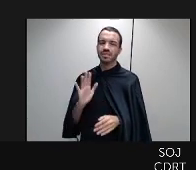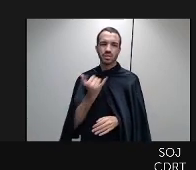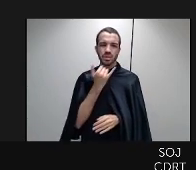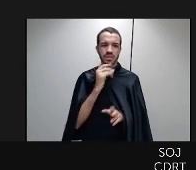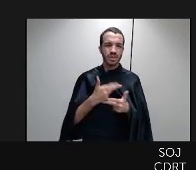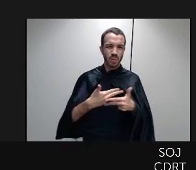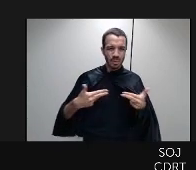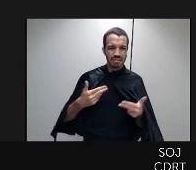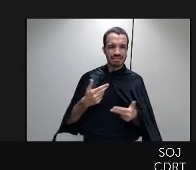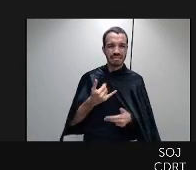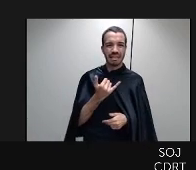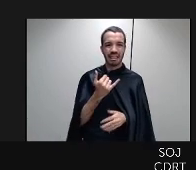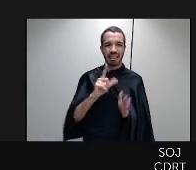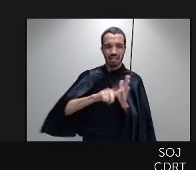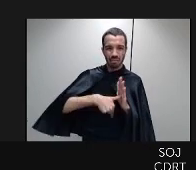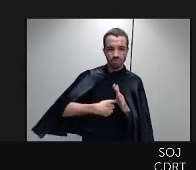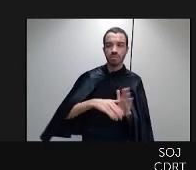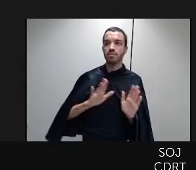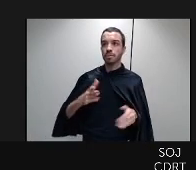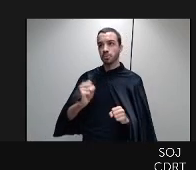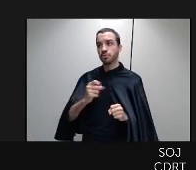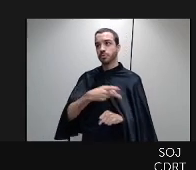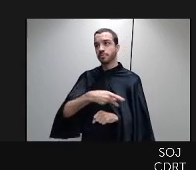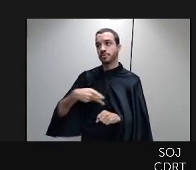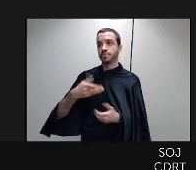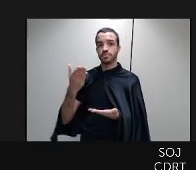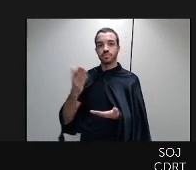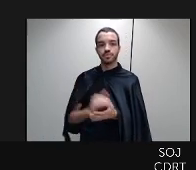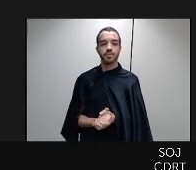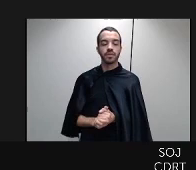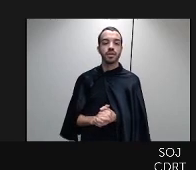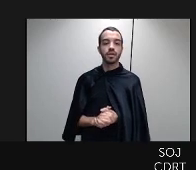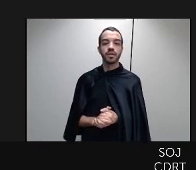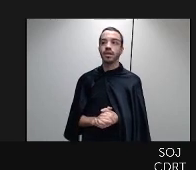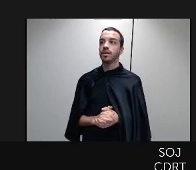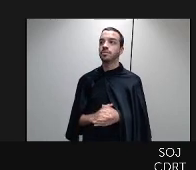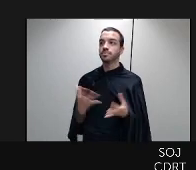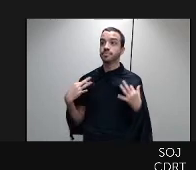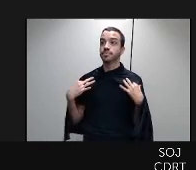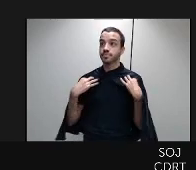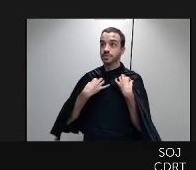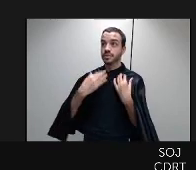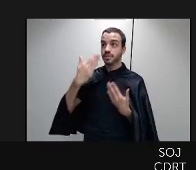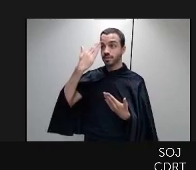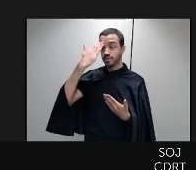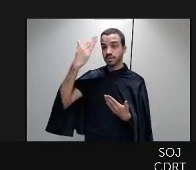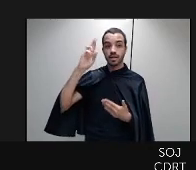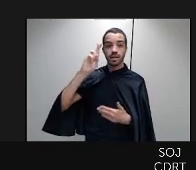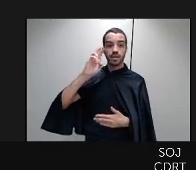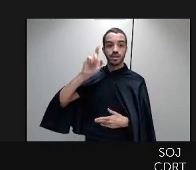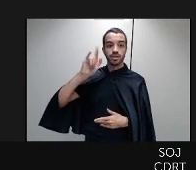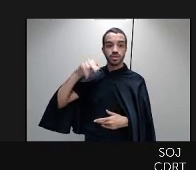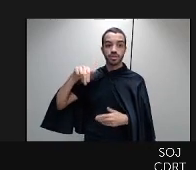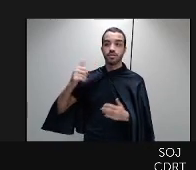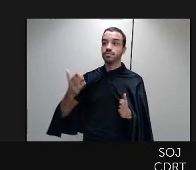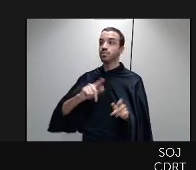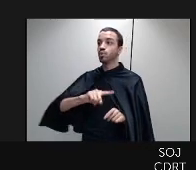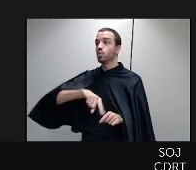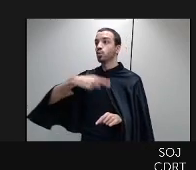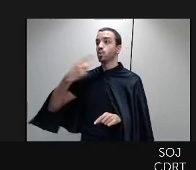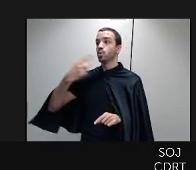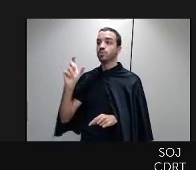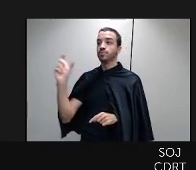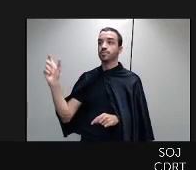assim que volta sobre os dentes mais ou menos a Regina mas encolher o voto do ministro Benedito na sequência mente Napoleão gosta de se